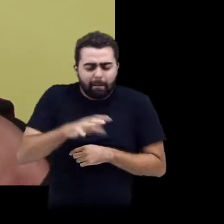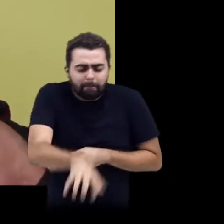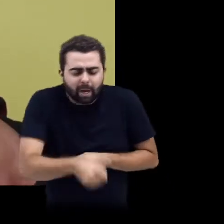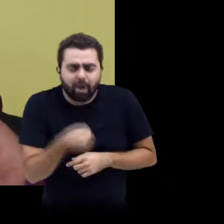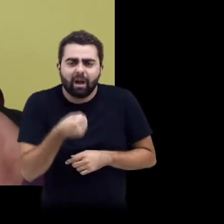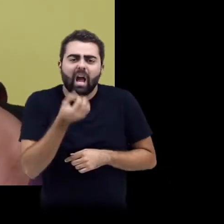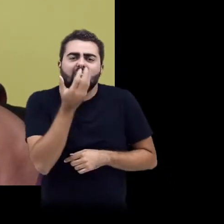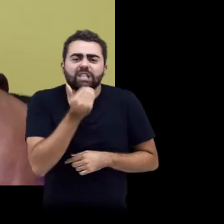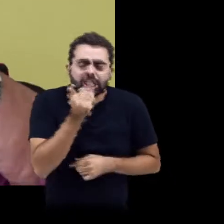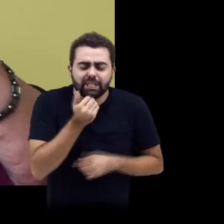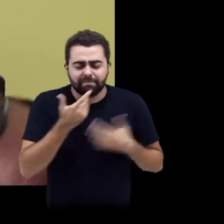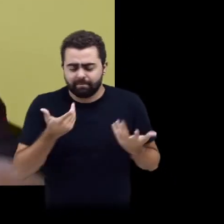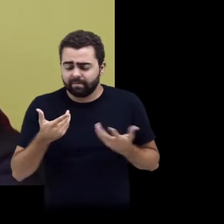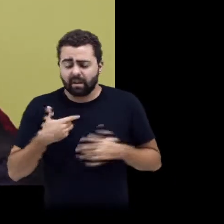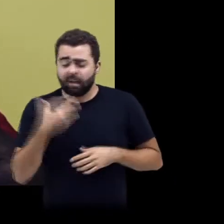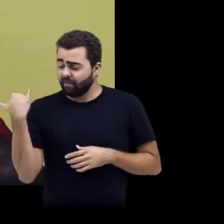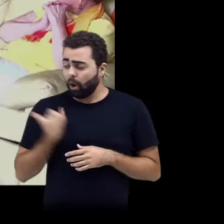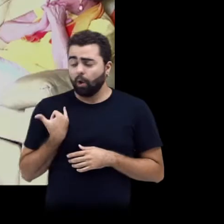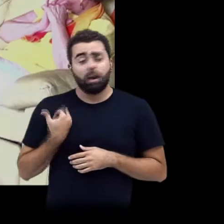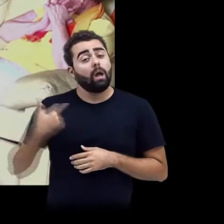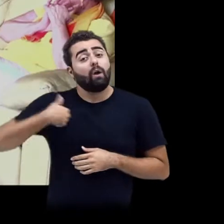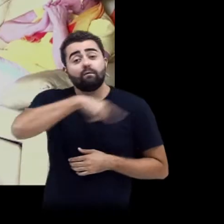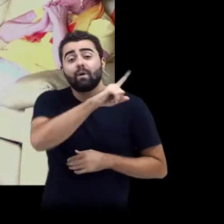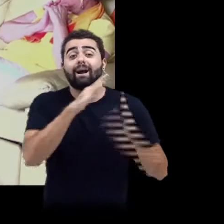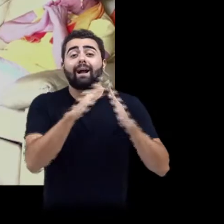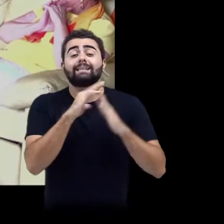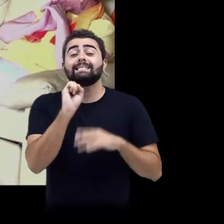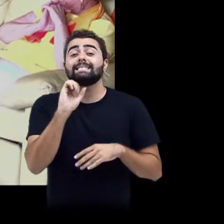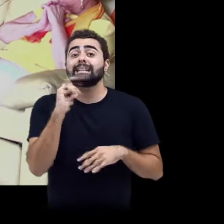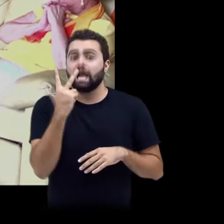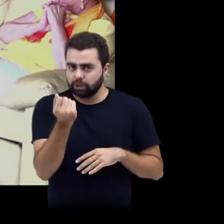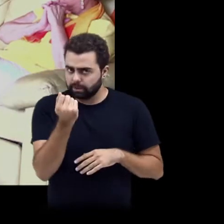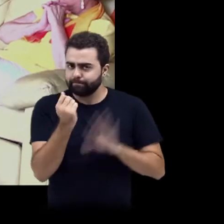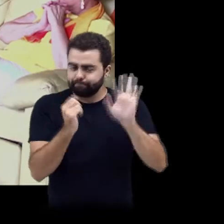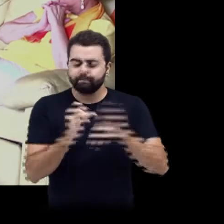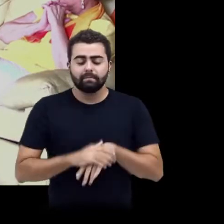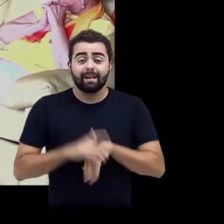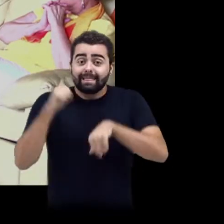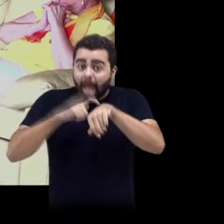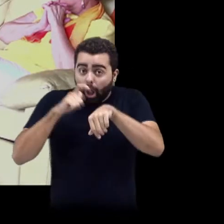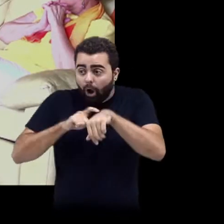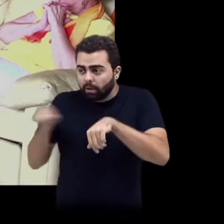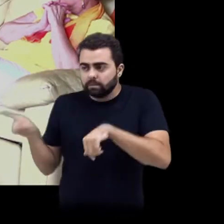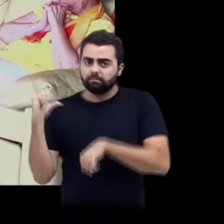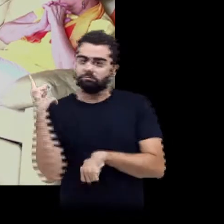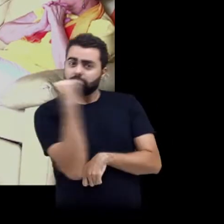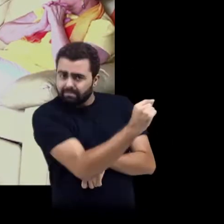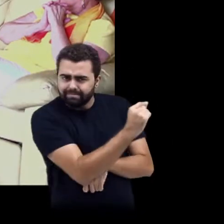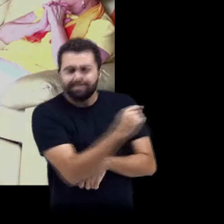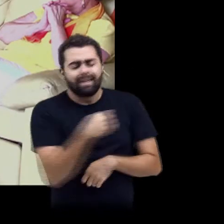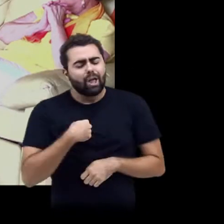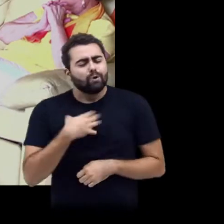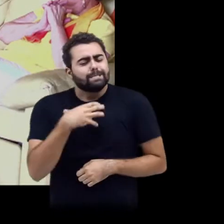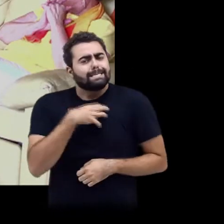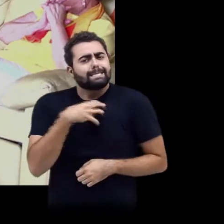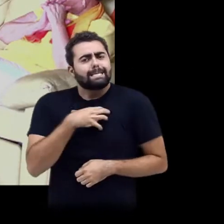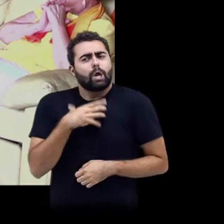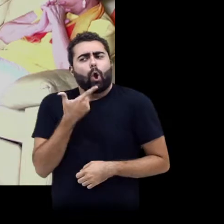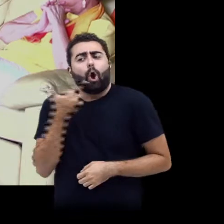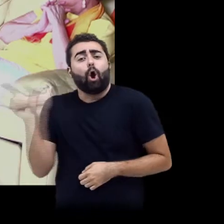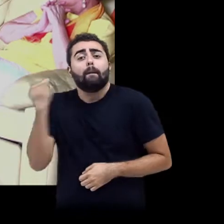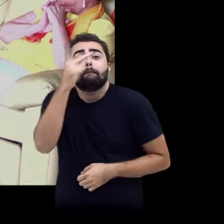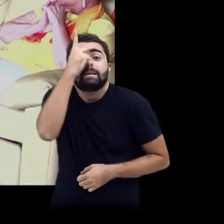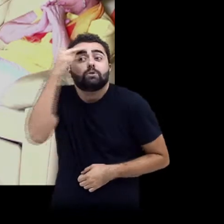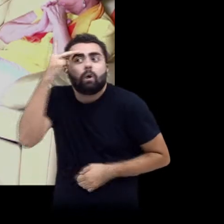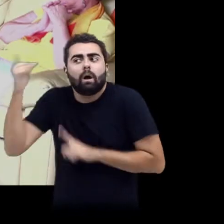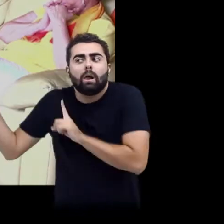e falou, filha, eu estou indo para a casa da Sasha. Quando ele saiu daqui, saiu de trás, eu senti outra pessoa chegando em